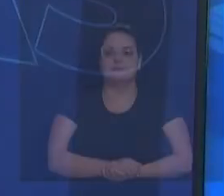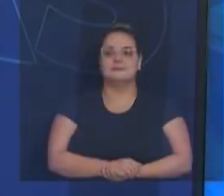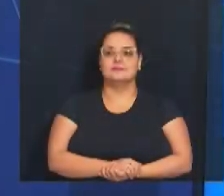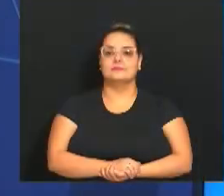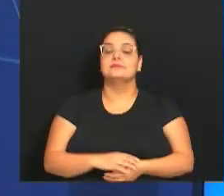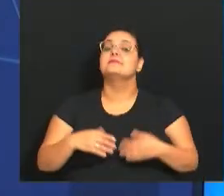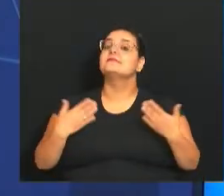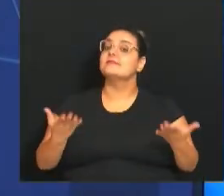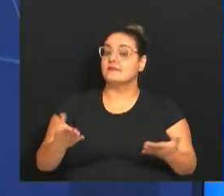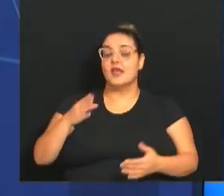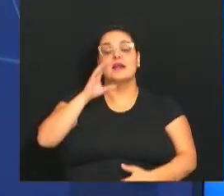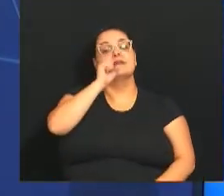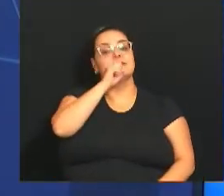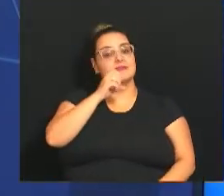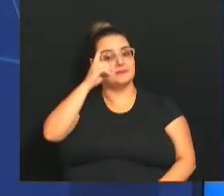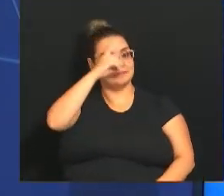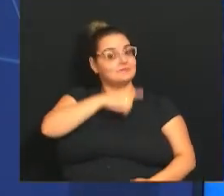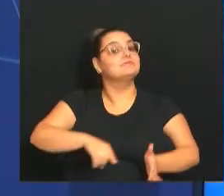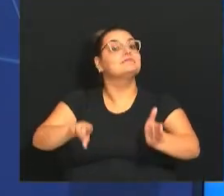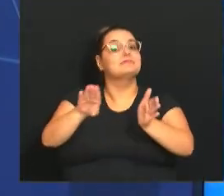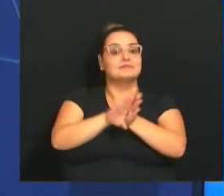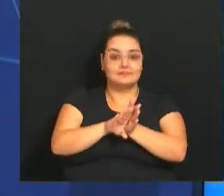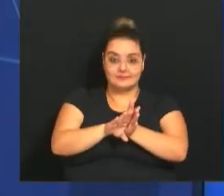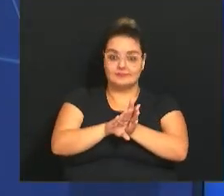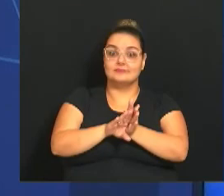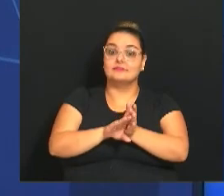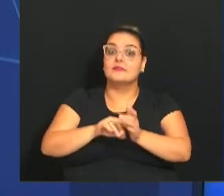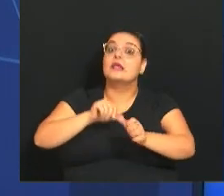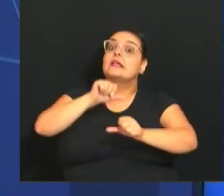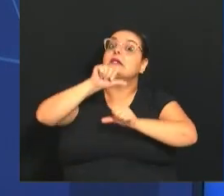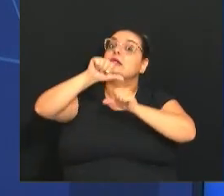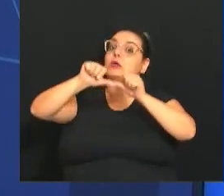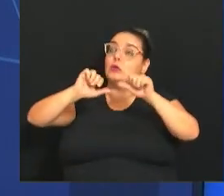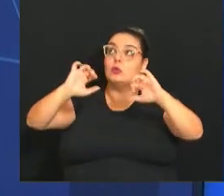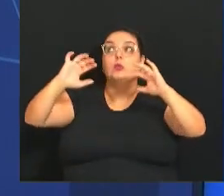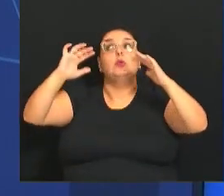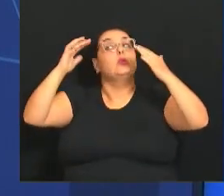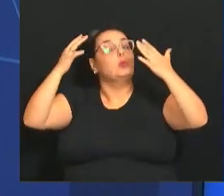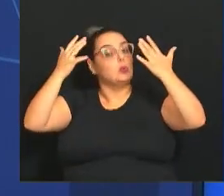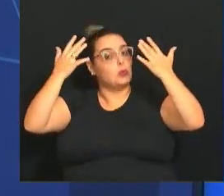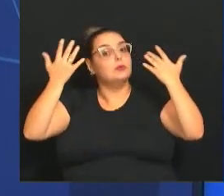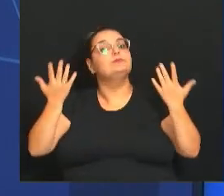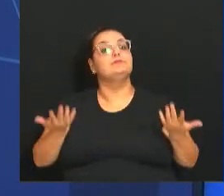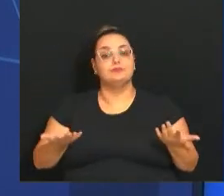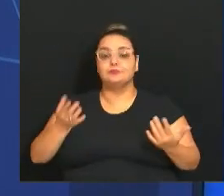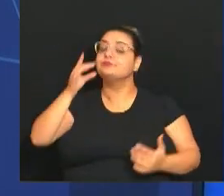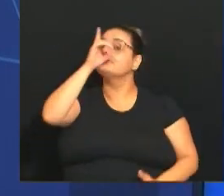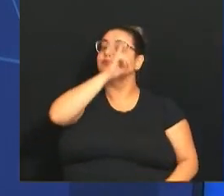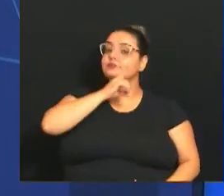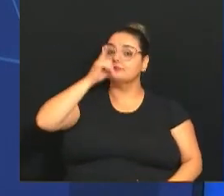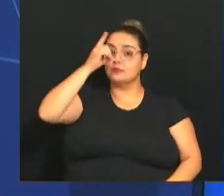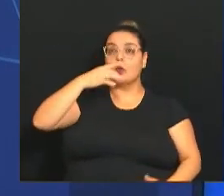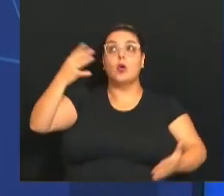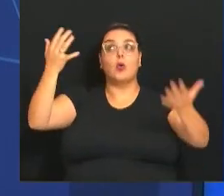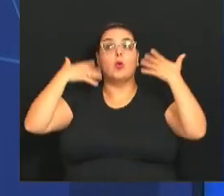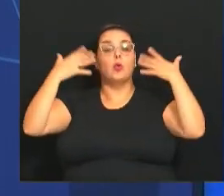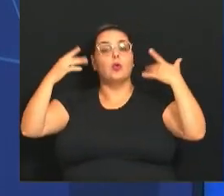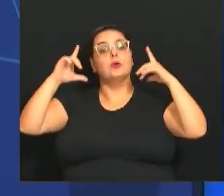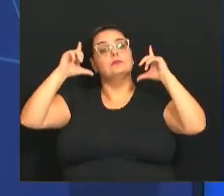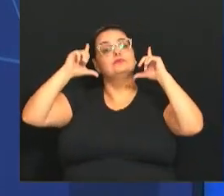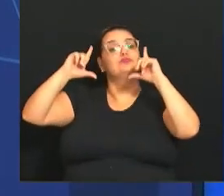Fim de semana chegando e com mudança de estação, hein? Neste domingo, o verão dá adeus e damos